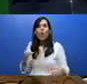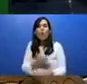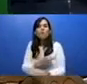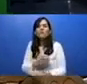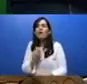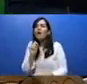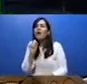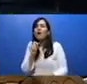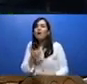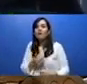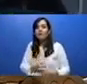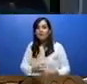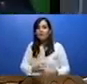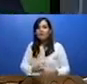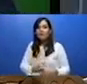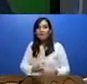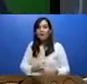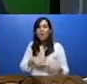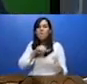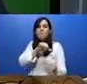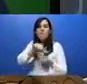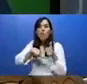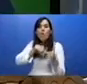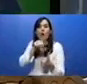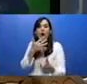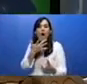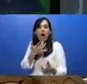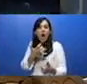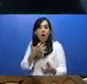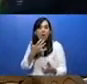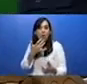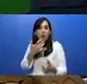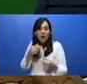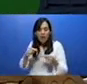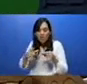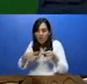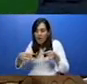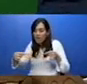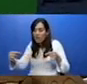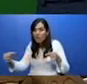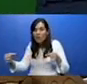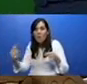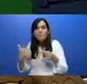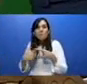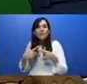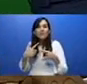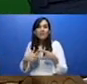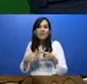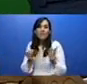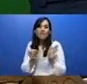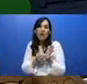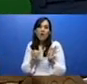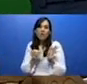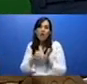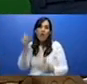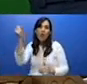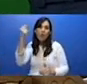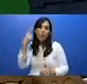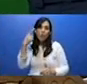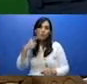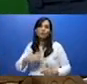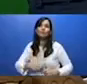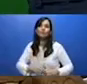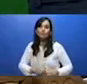gente, a alteração da cor da folha, crianças, ocorreu devido à falta de luz,